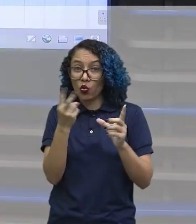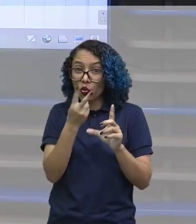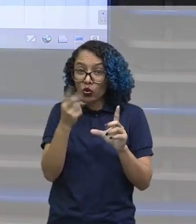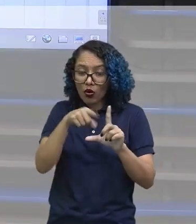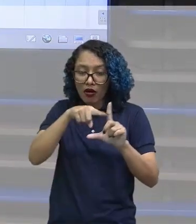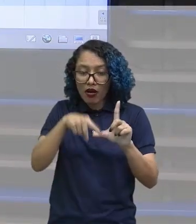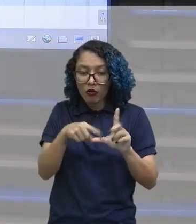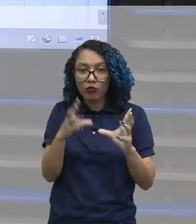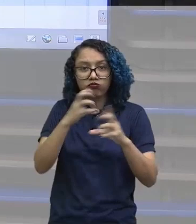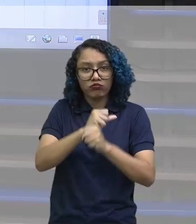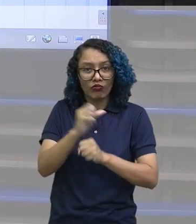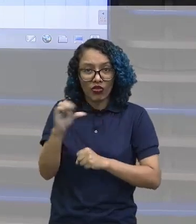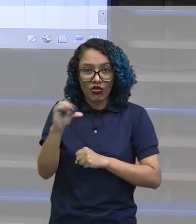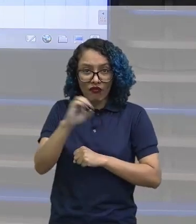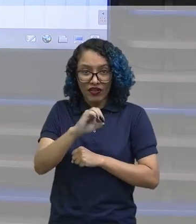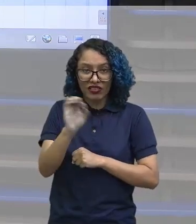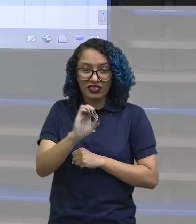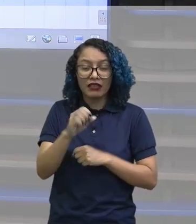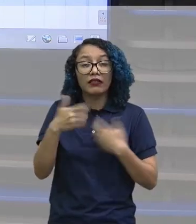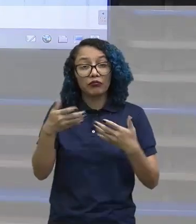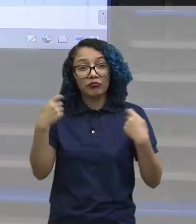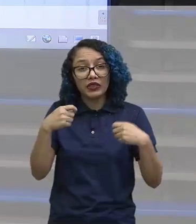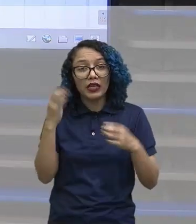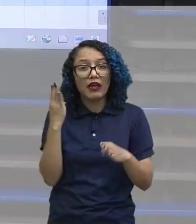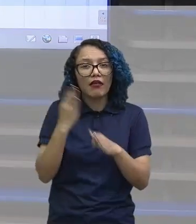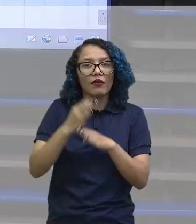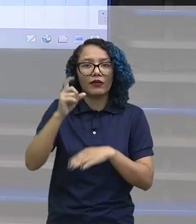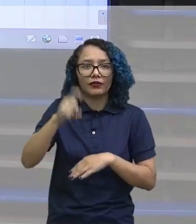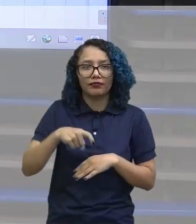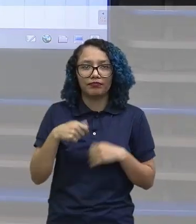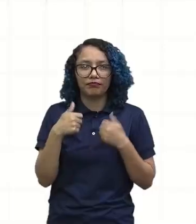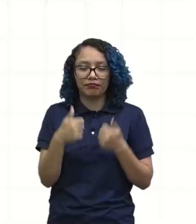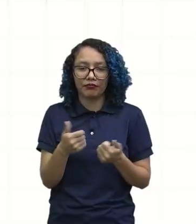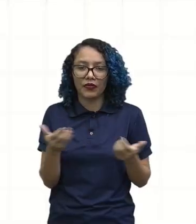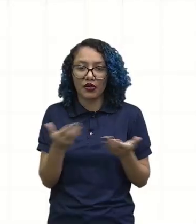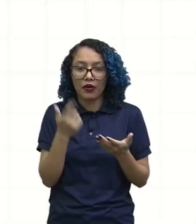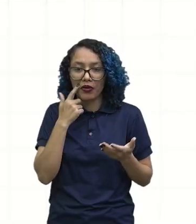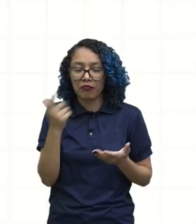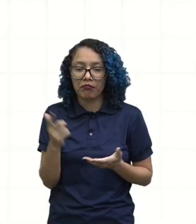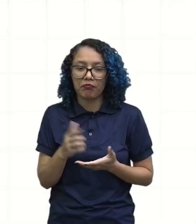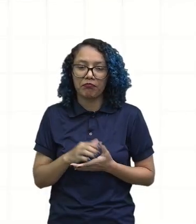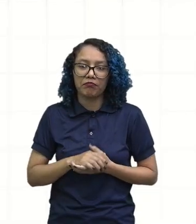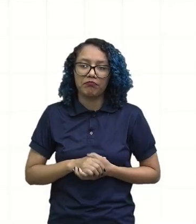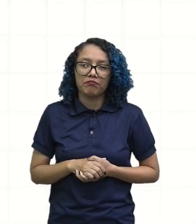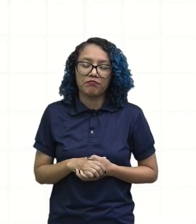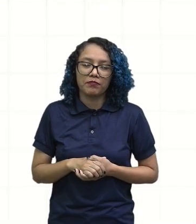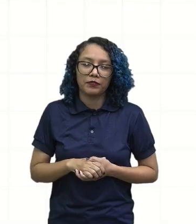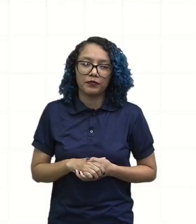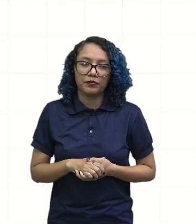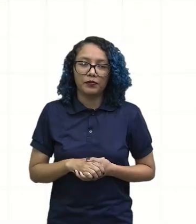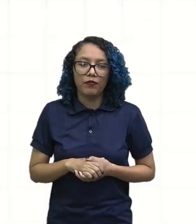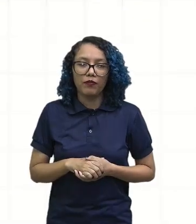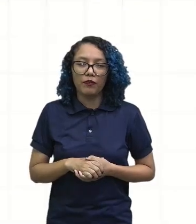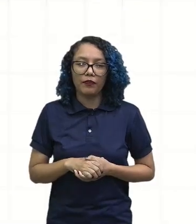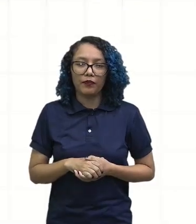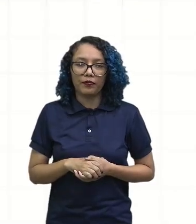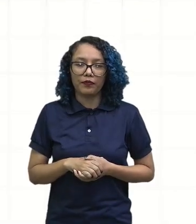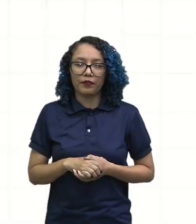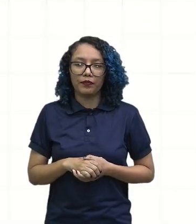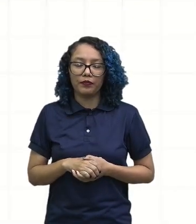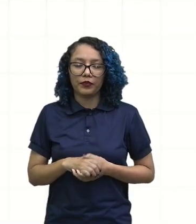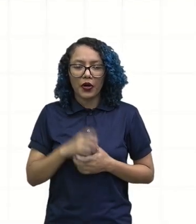90 graus, e a gente vai encontrar o valor do x. Tudo bem? Então, vem comigo aqui na cartela para a gente resolver essa questão. Vejam